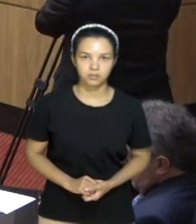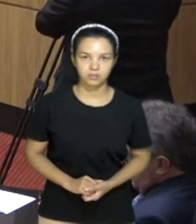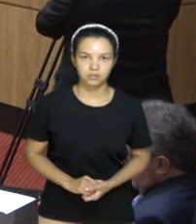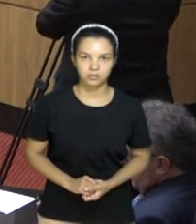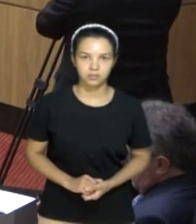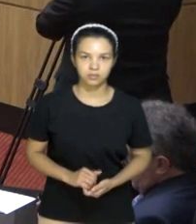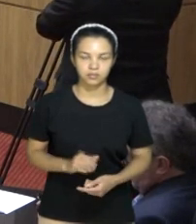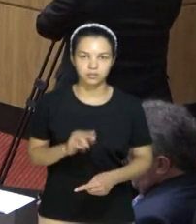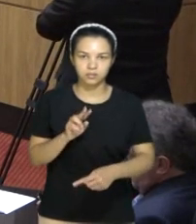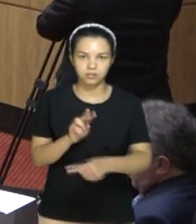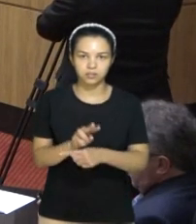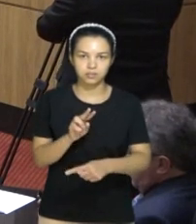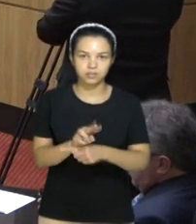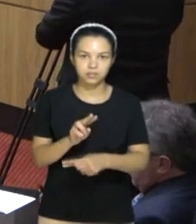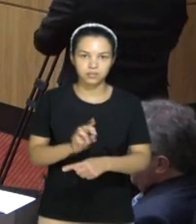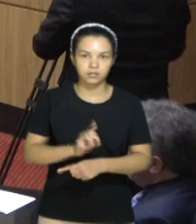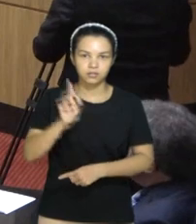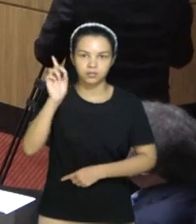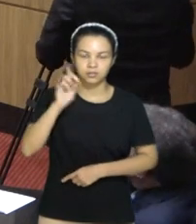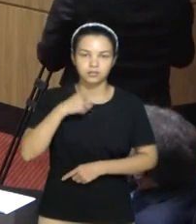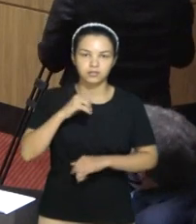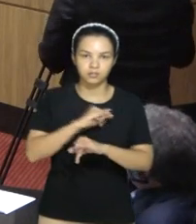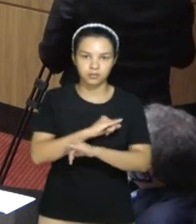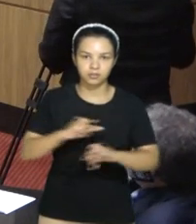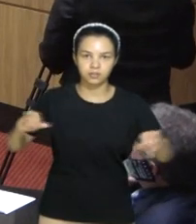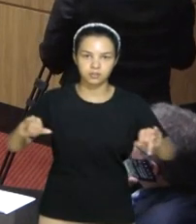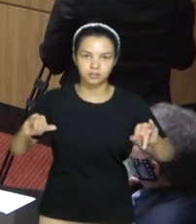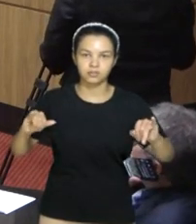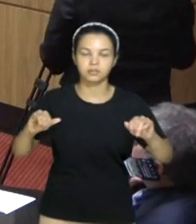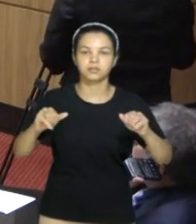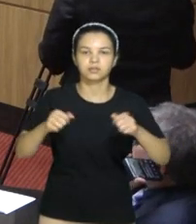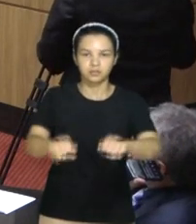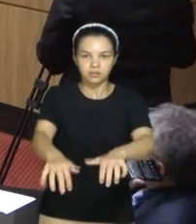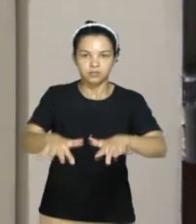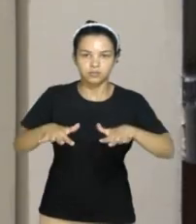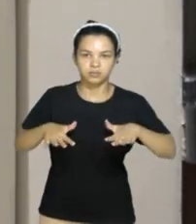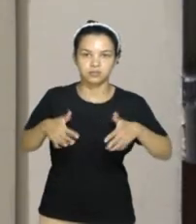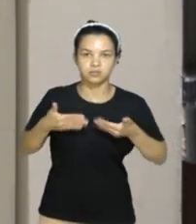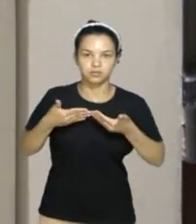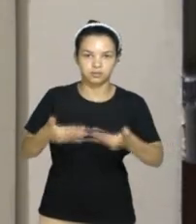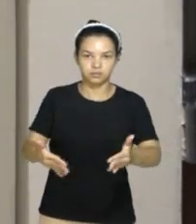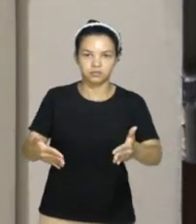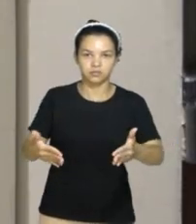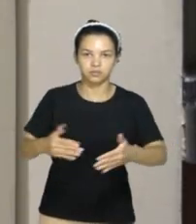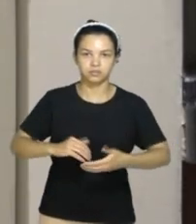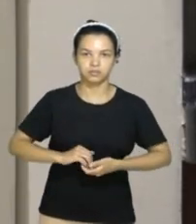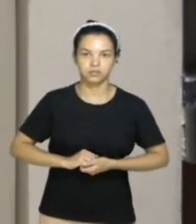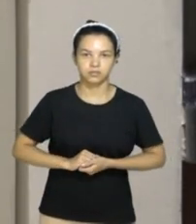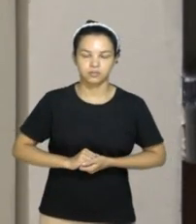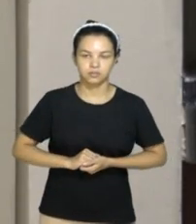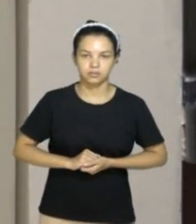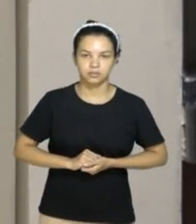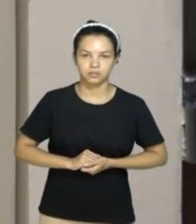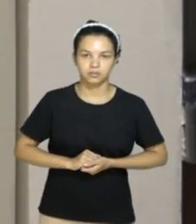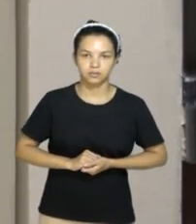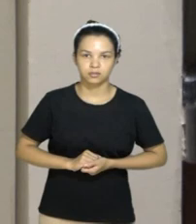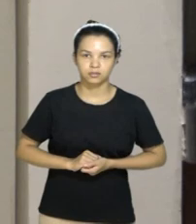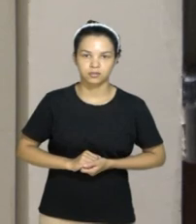sobre a proteção de Deus declaro aberta a apresentação convido